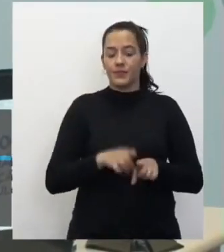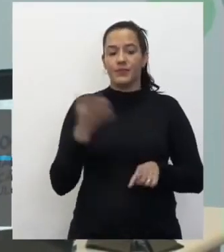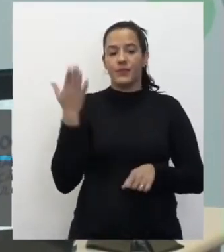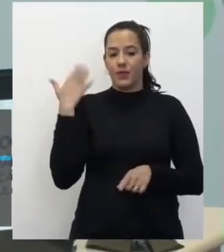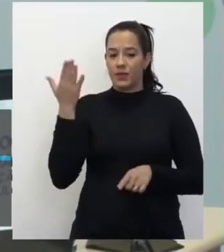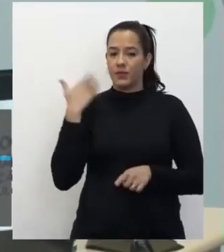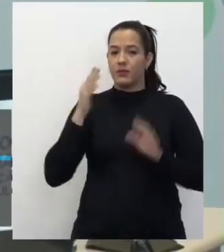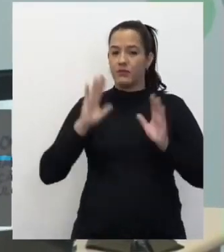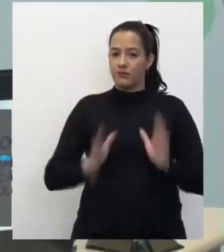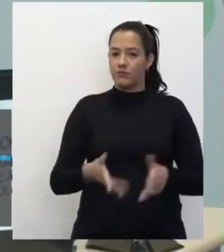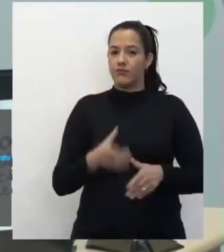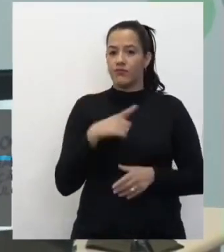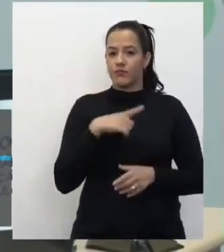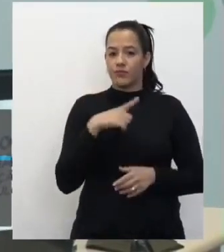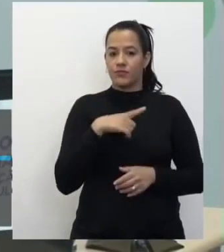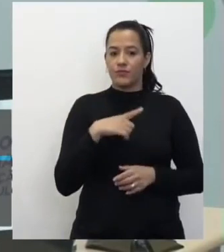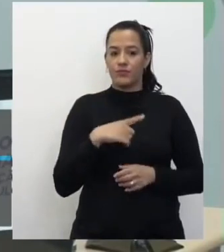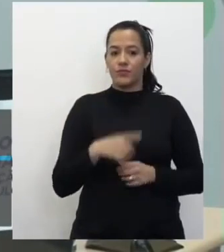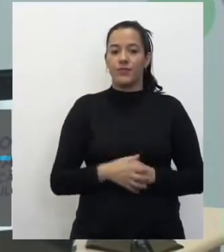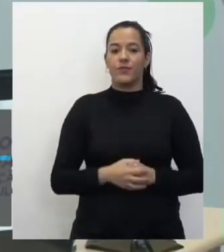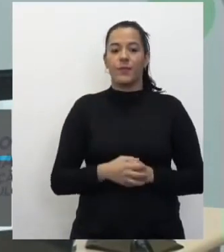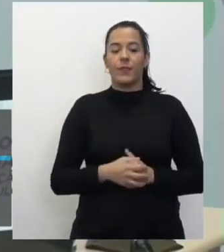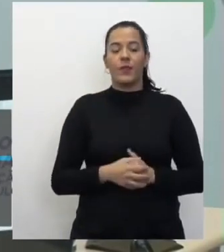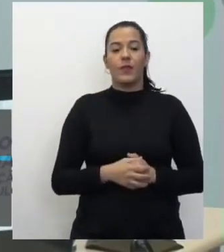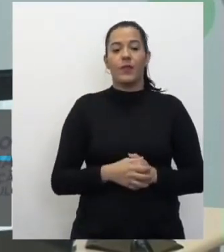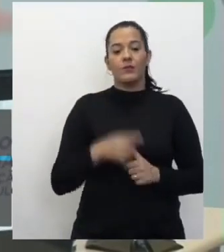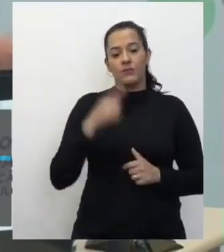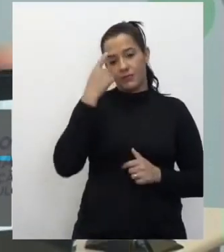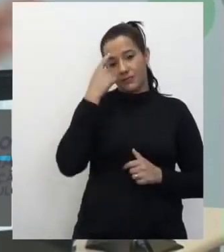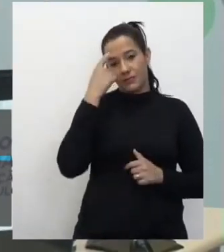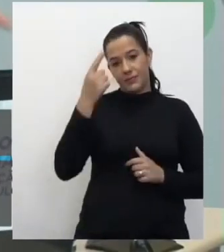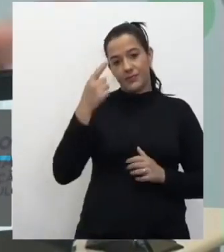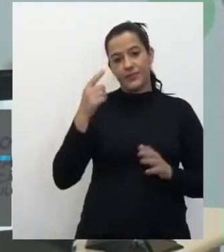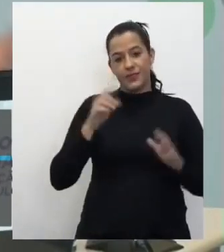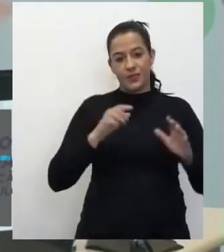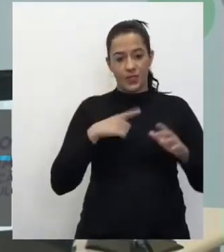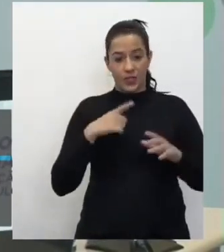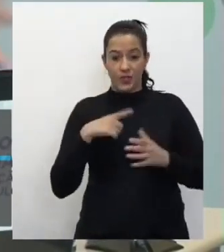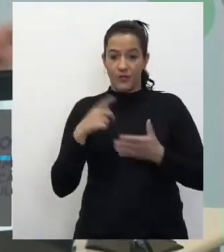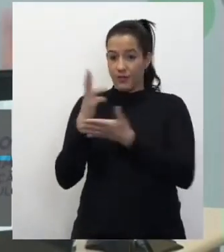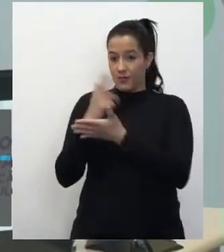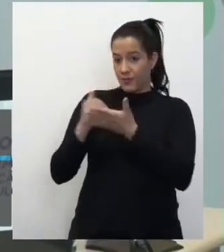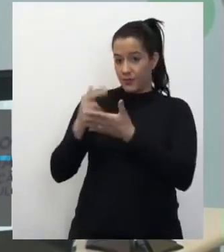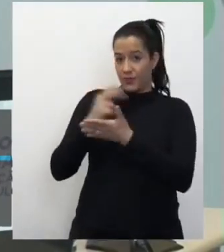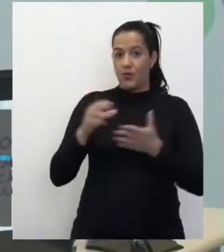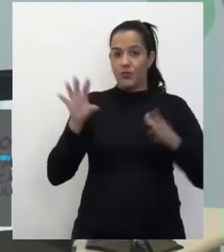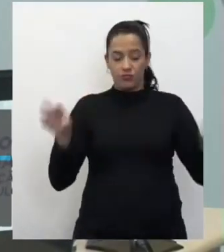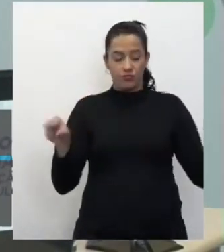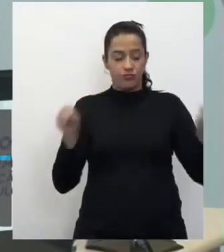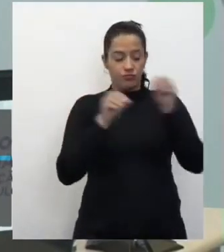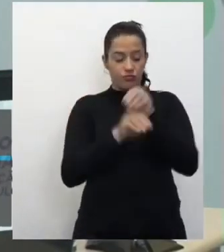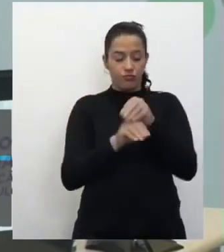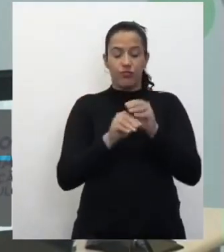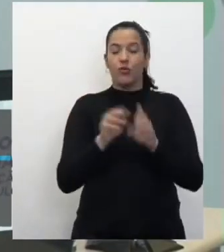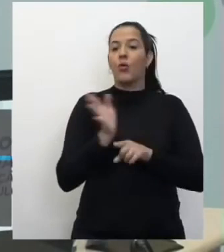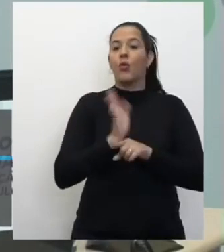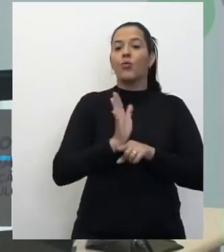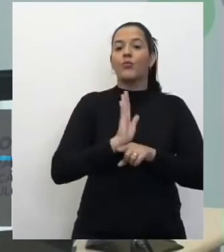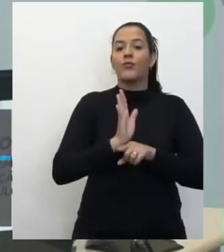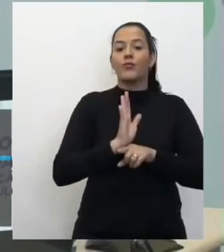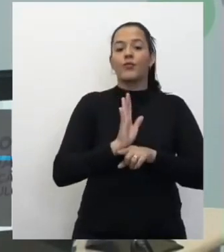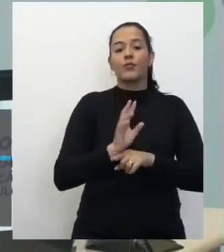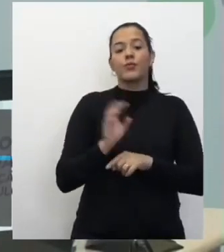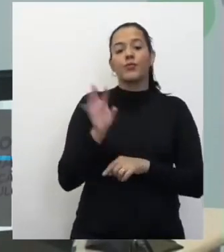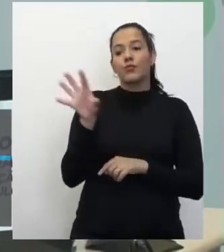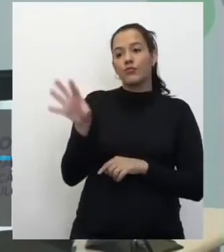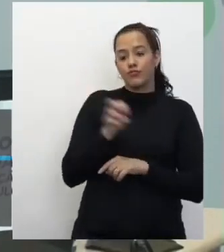antigamente, eu estava dando uma lida, teve uma época que eles cederam uma imagem que podia usar para o outro. Hoje, não mais, é uma coisa que eu também